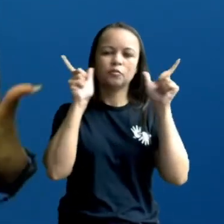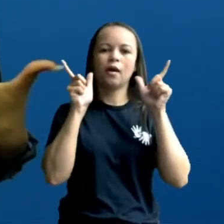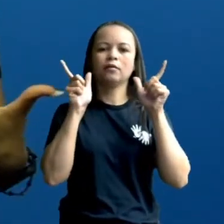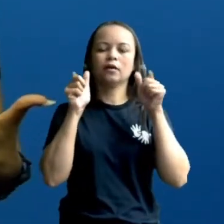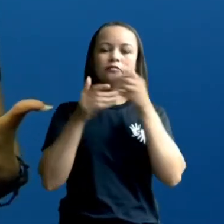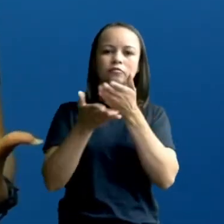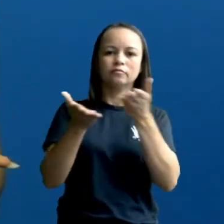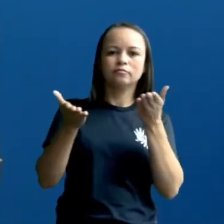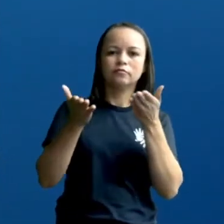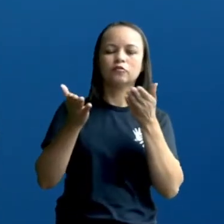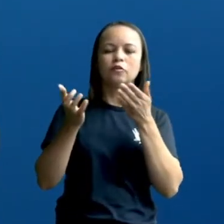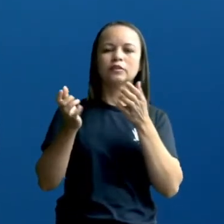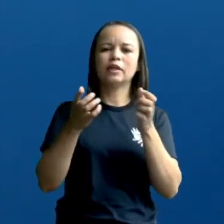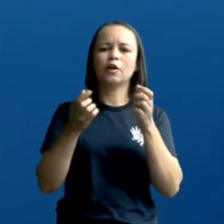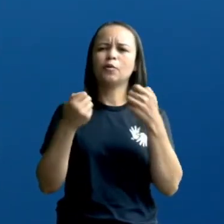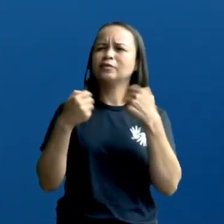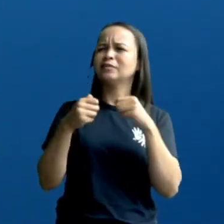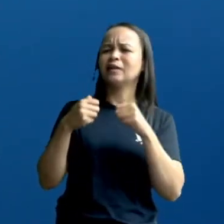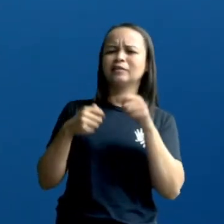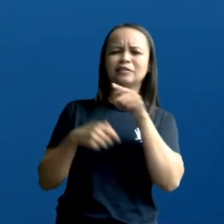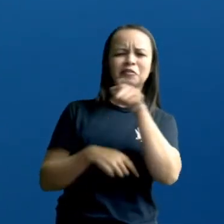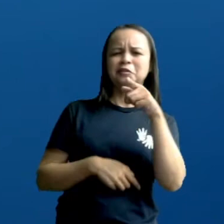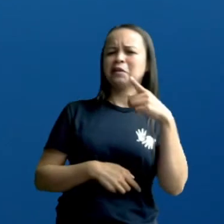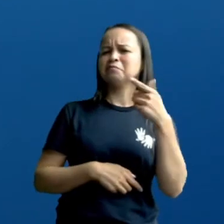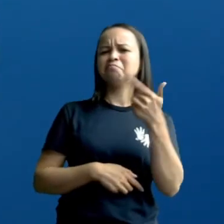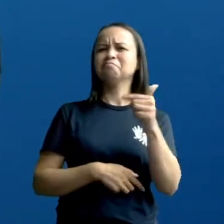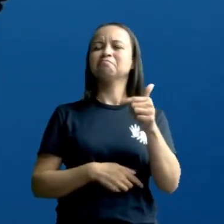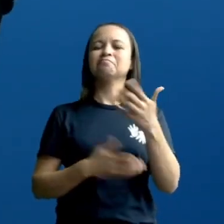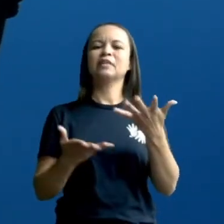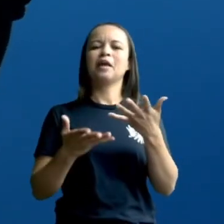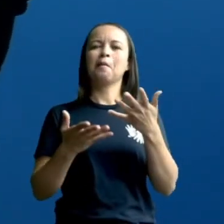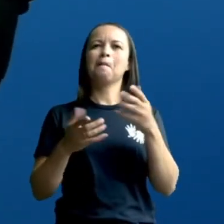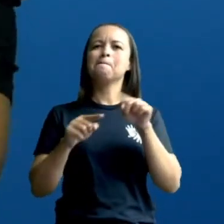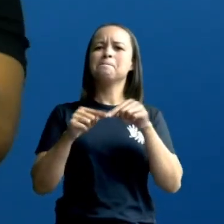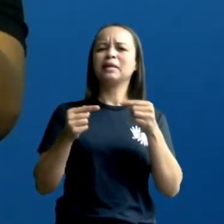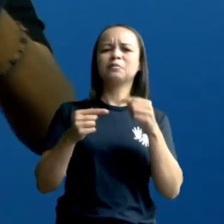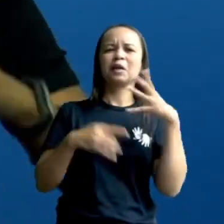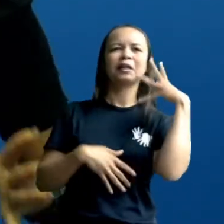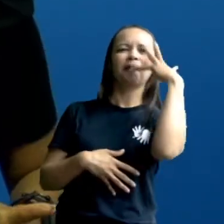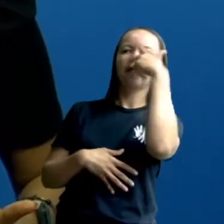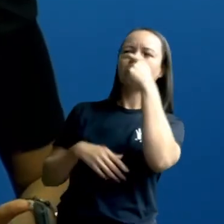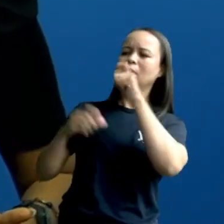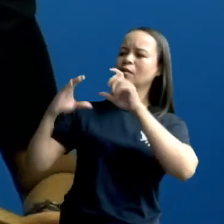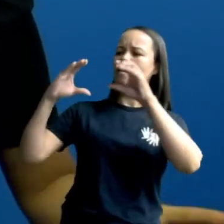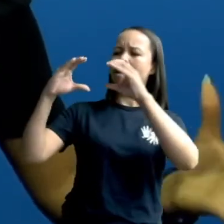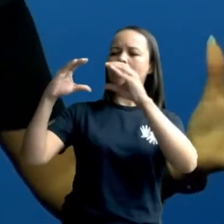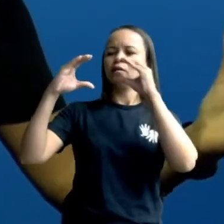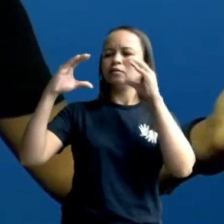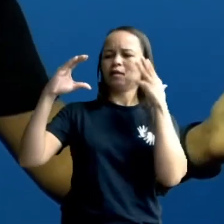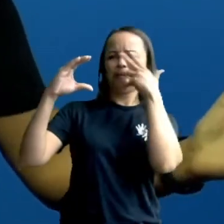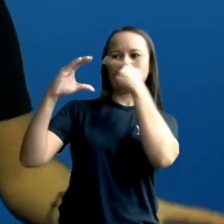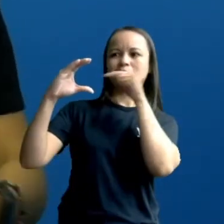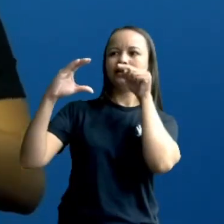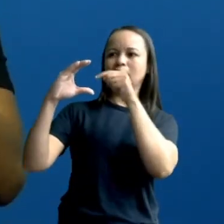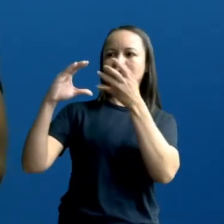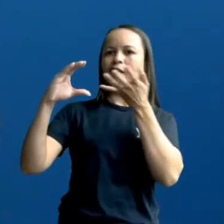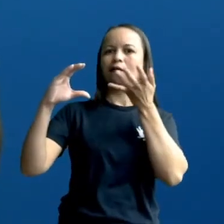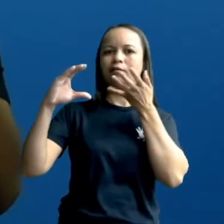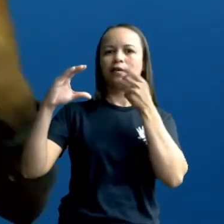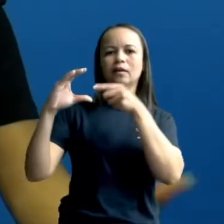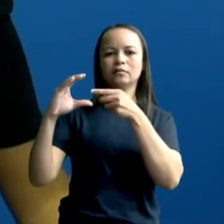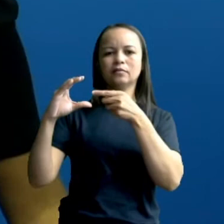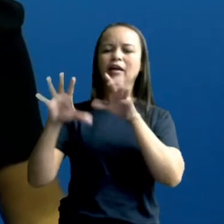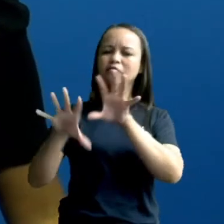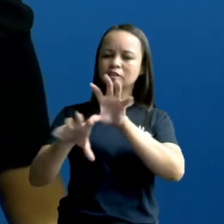uma necessidade que até você nem tem, mas que só porque tá bonita ou porque chamou a atenção você vai consumir. E aí a gente vira